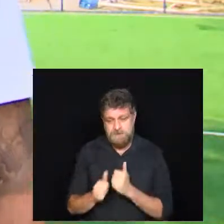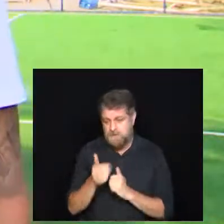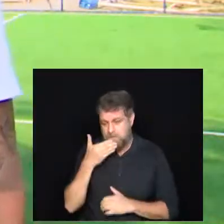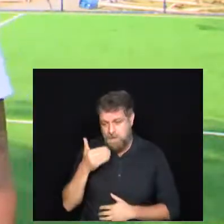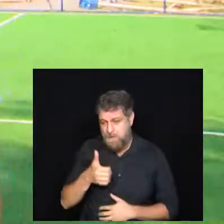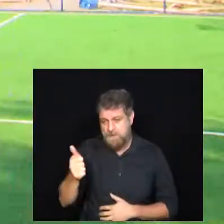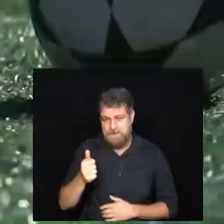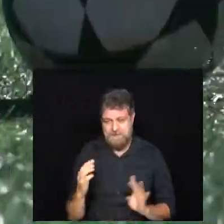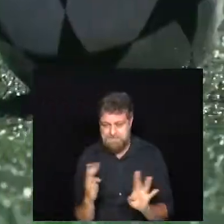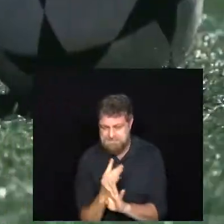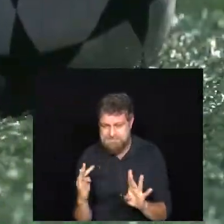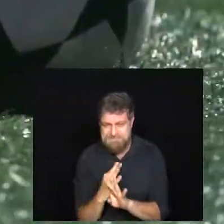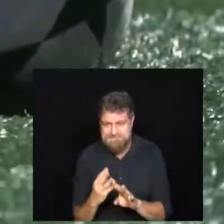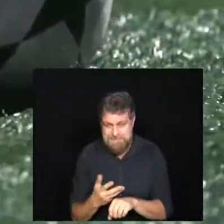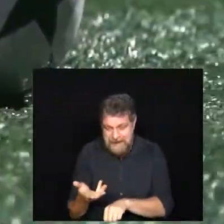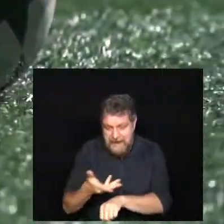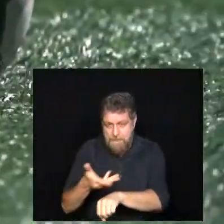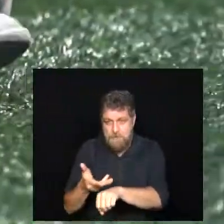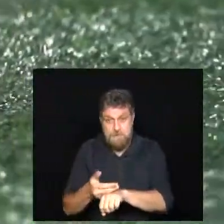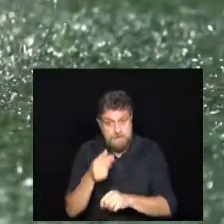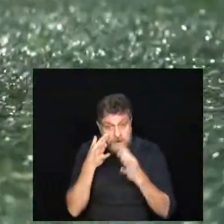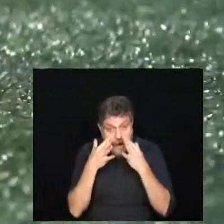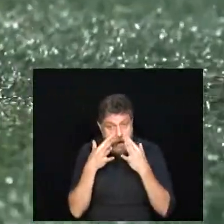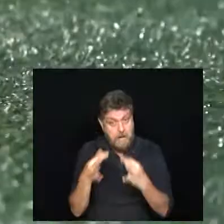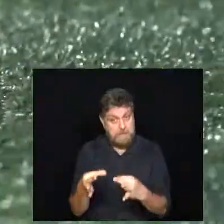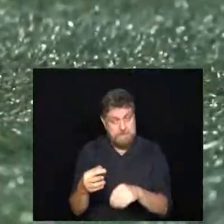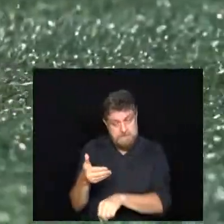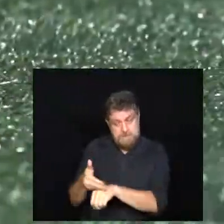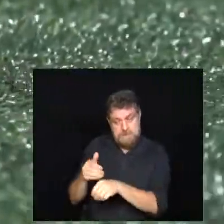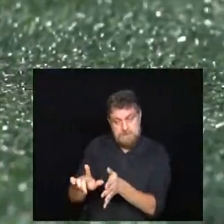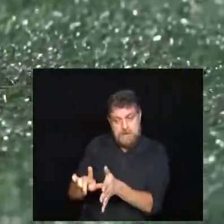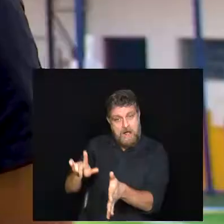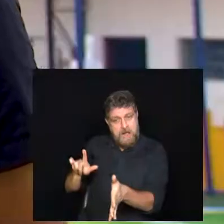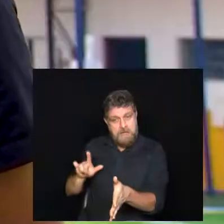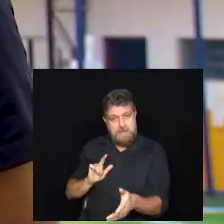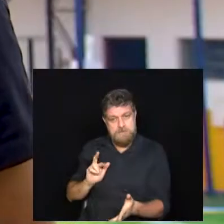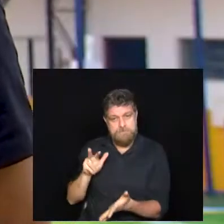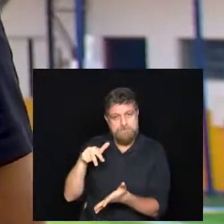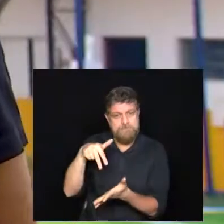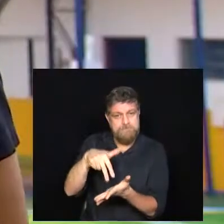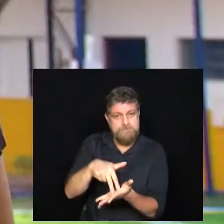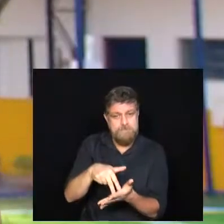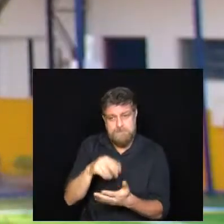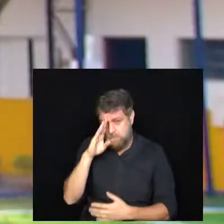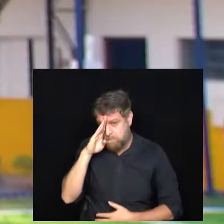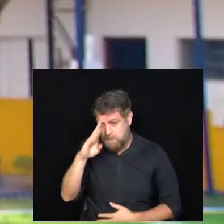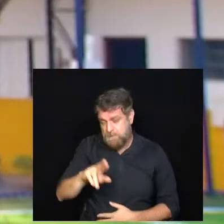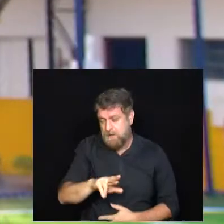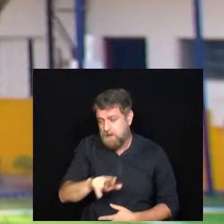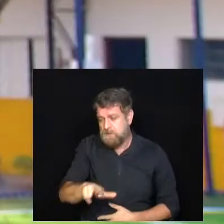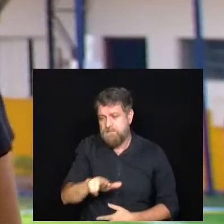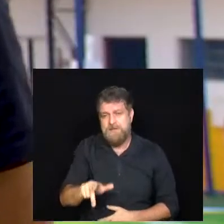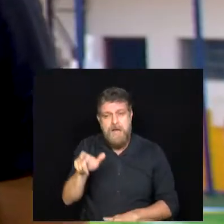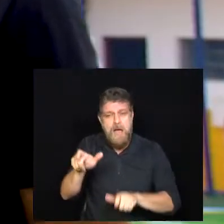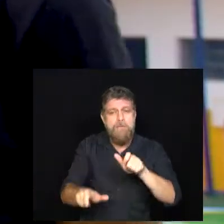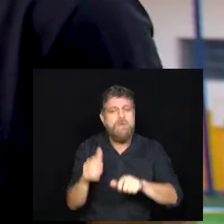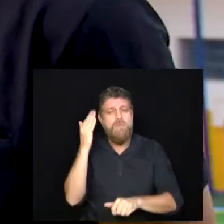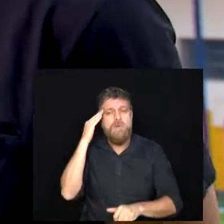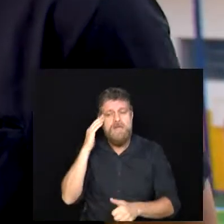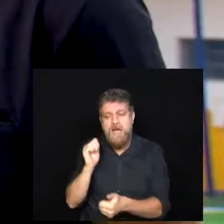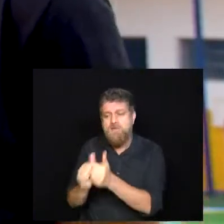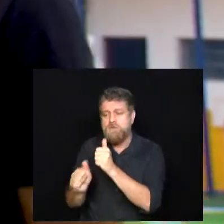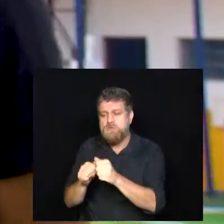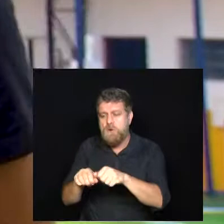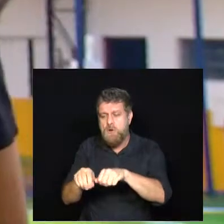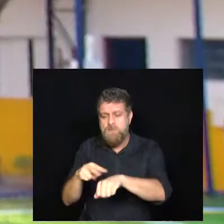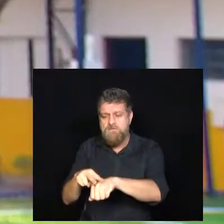os pegados. Mas atenção, tem que se preparar para entrar em campo. Qual a principal diferença para o pessoal entender de um futebol de campo,